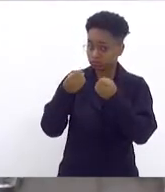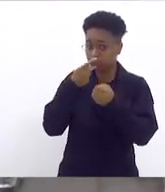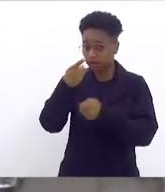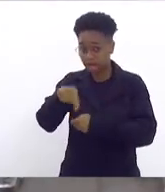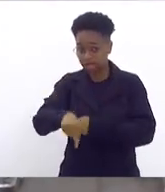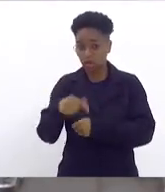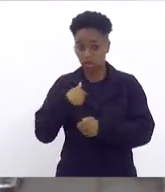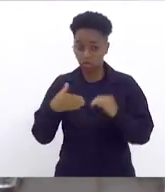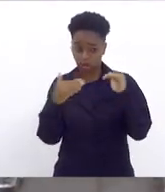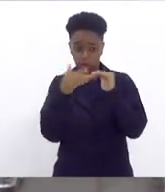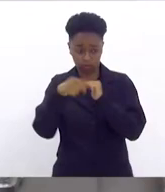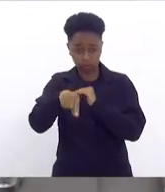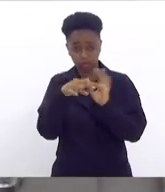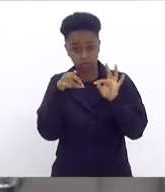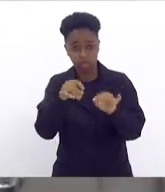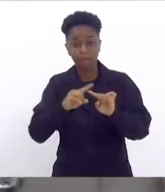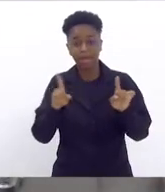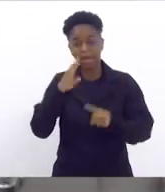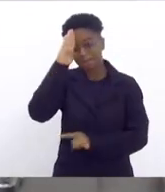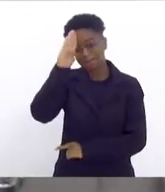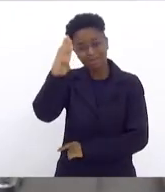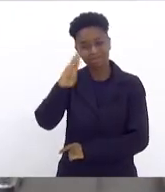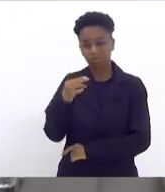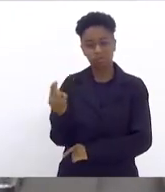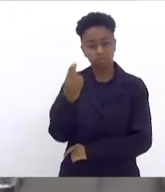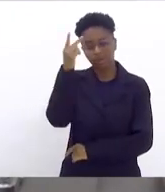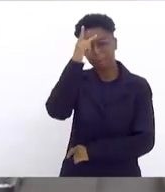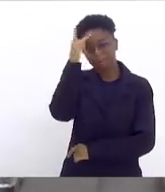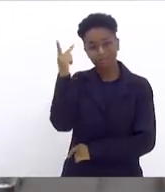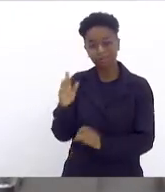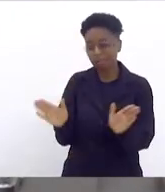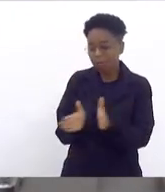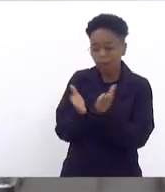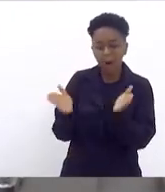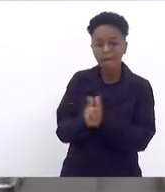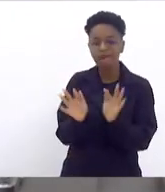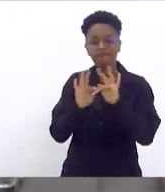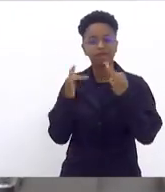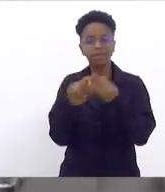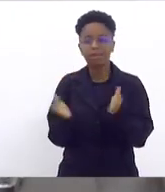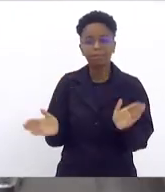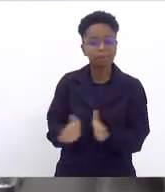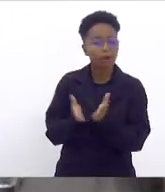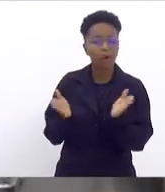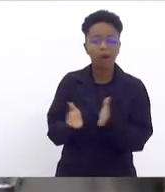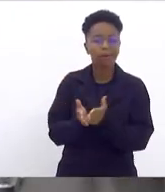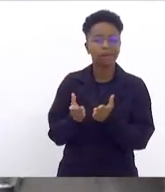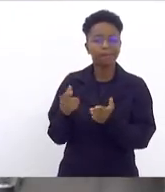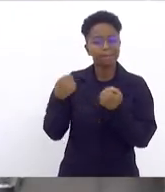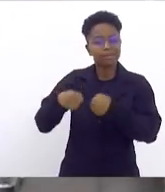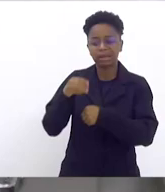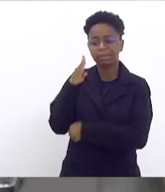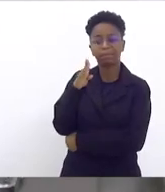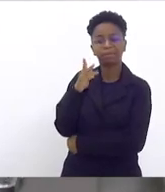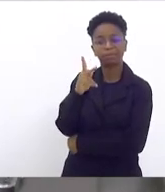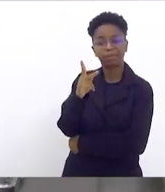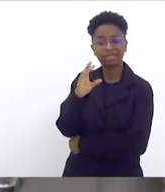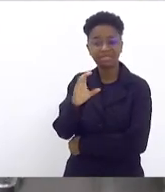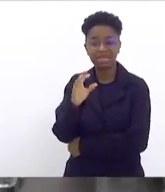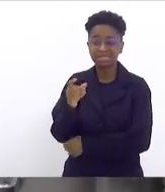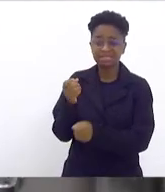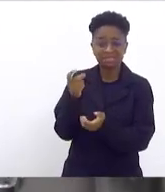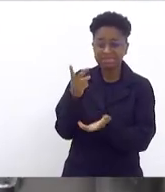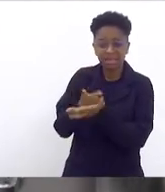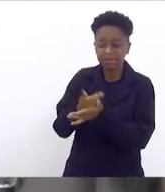concordo com todos, é o mais decisivo. Não dá para uma pessoa empobrecida, uma família empobrecida, que acessa BPC, ter que todo